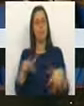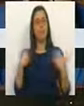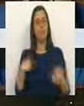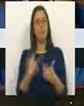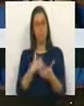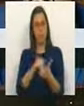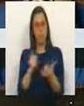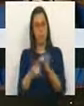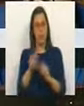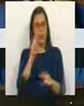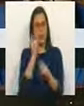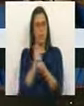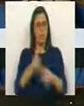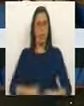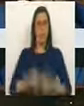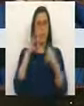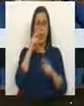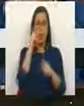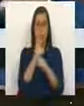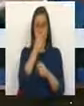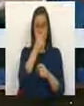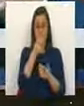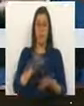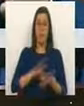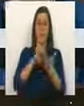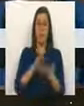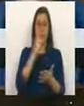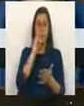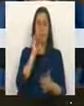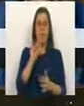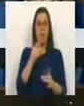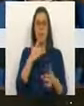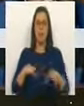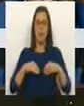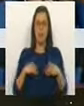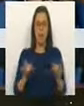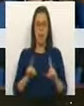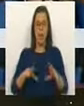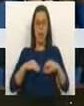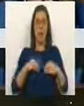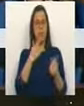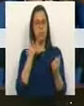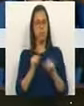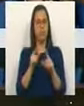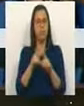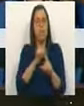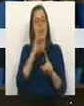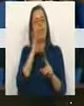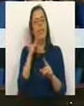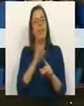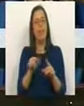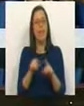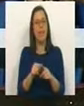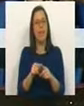nós mudar a supervisão e melhorar a supervisão financeira, não podemos é permitir aceitar esta